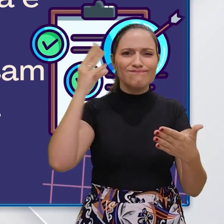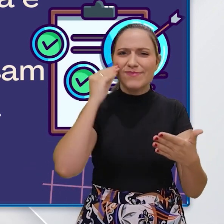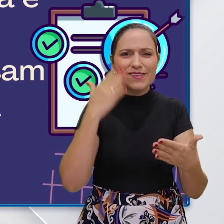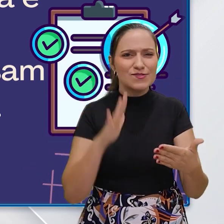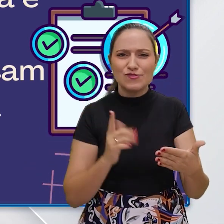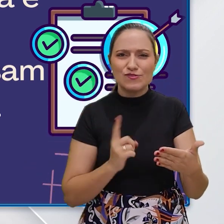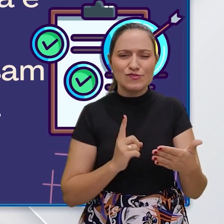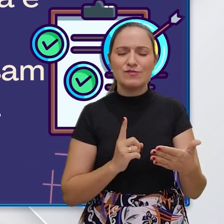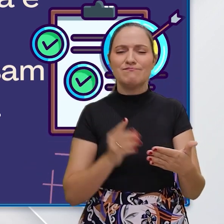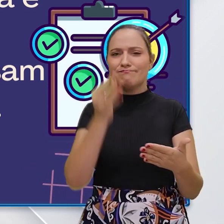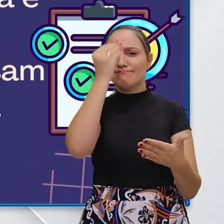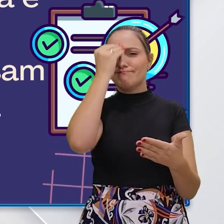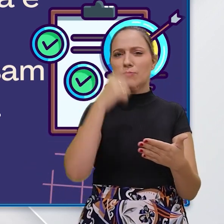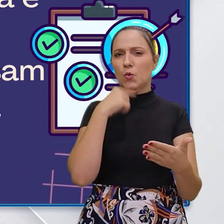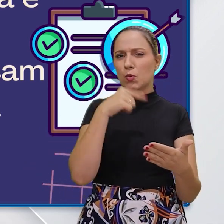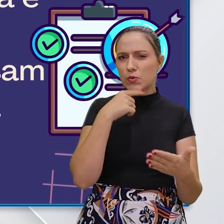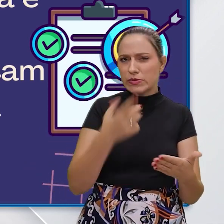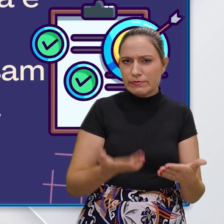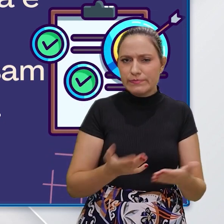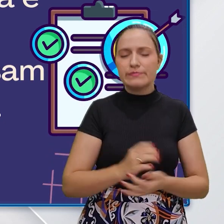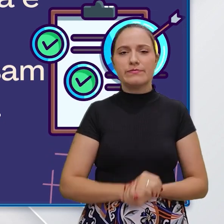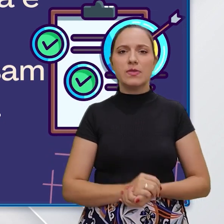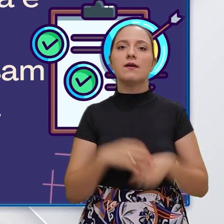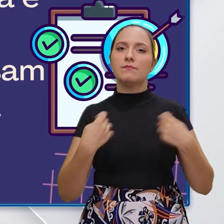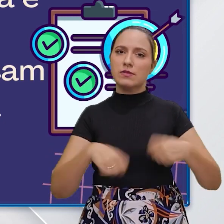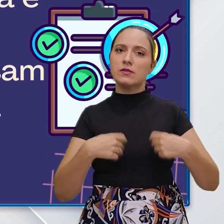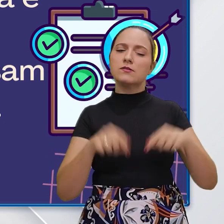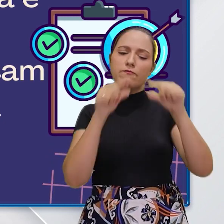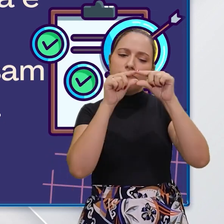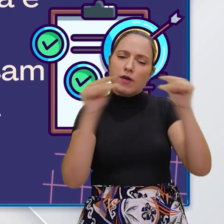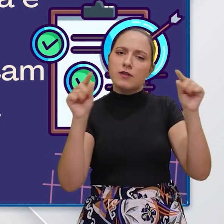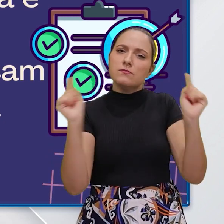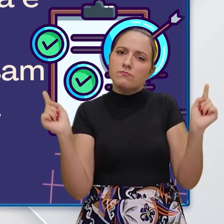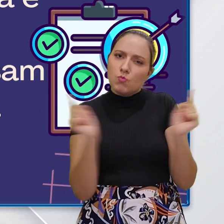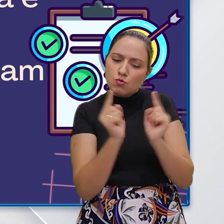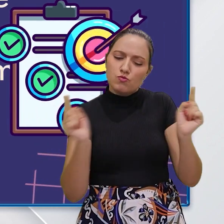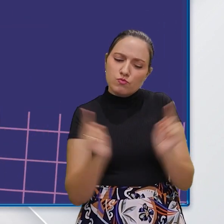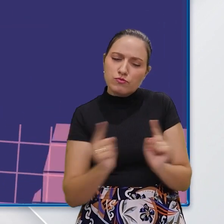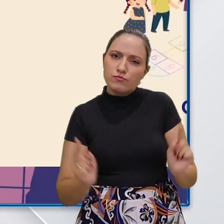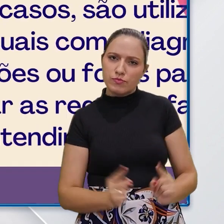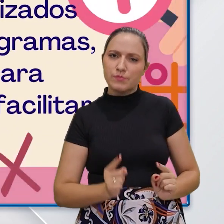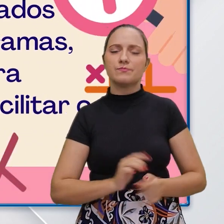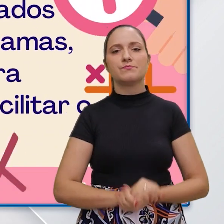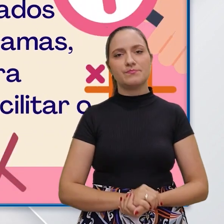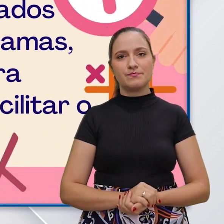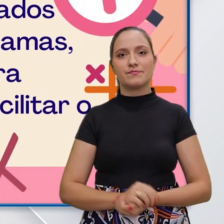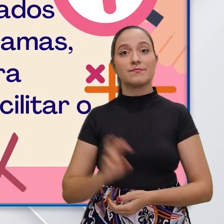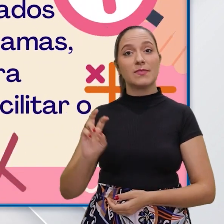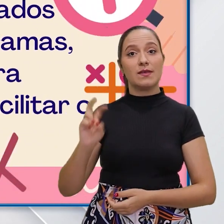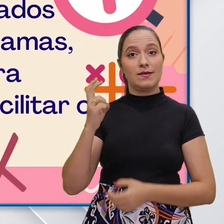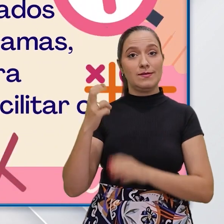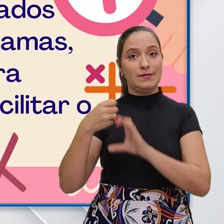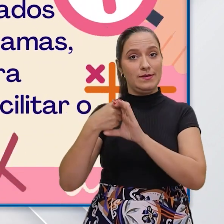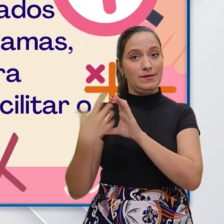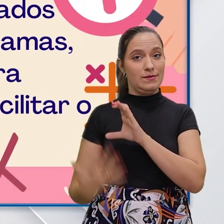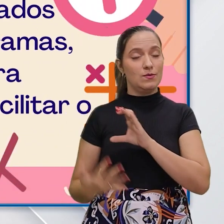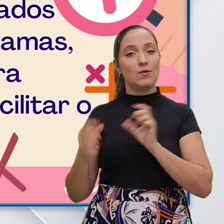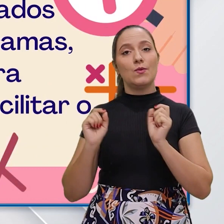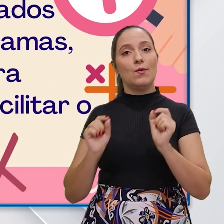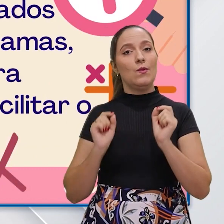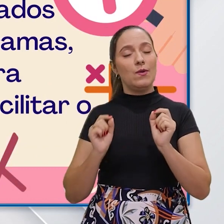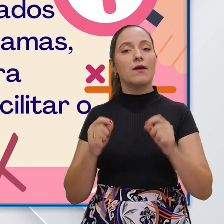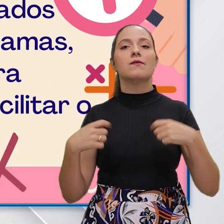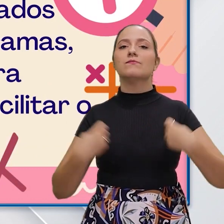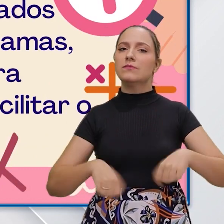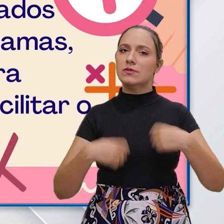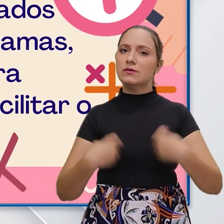jogador. Geralmente, são escritas com frases curtas. A quinta